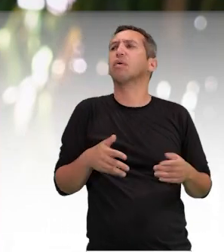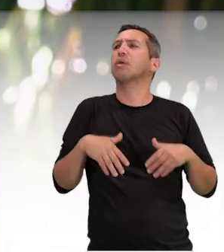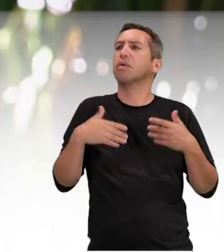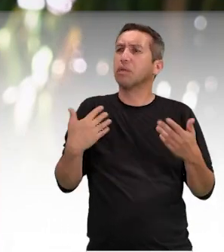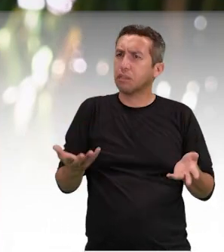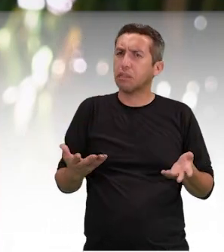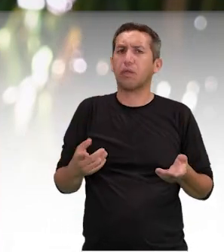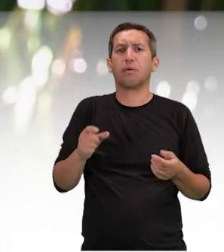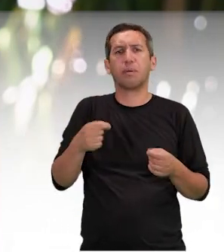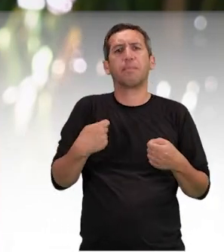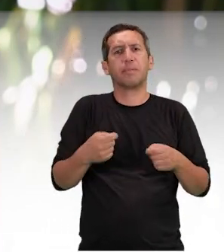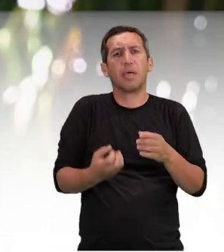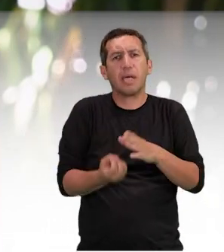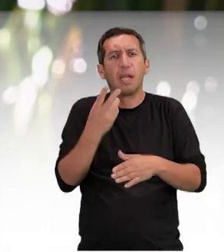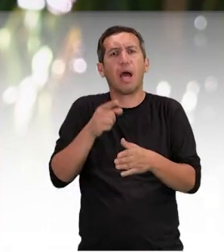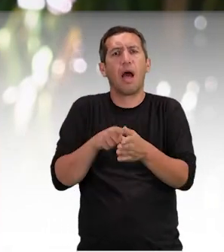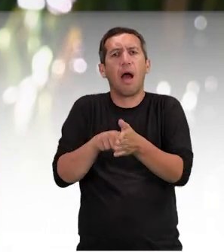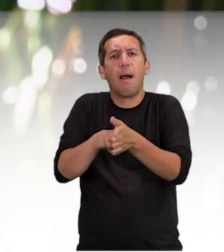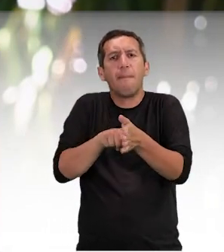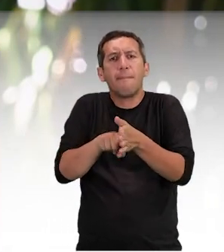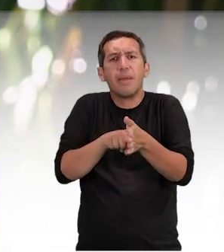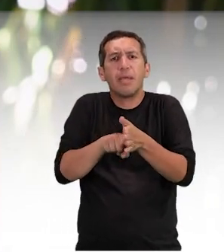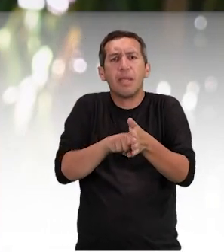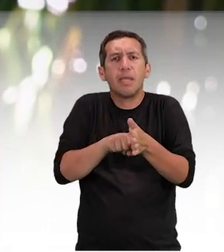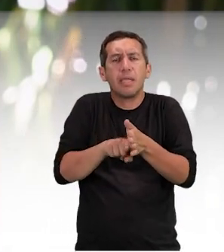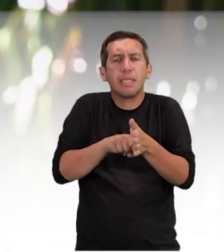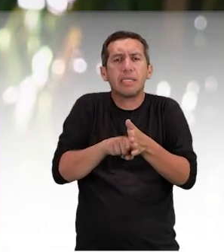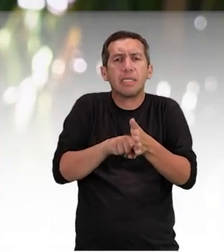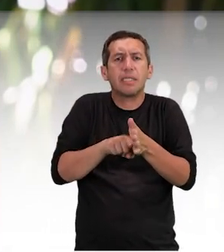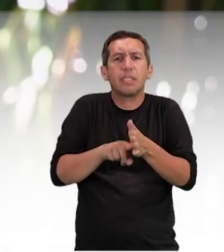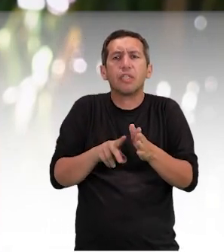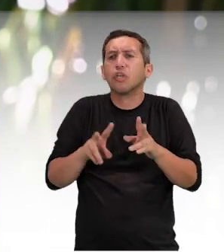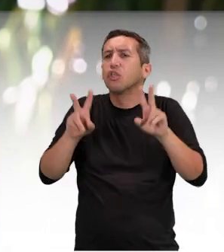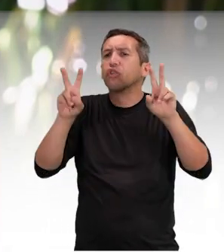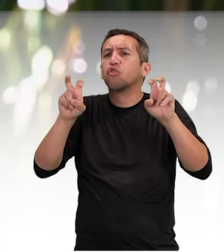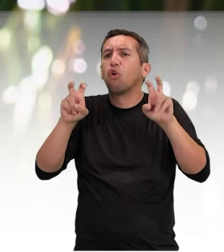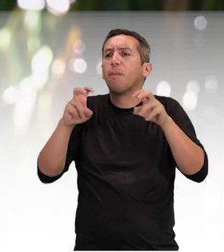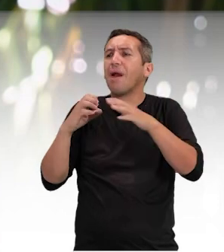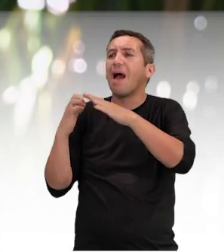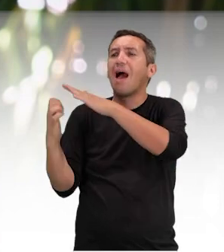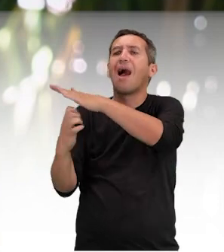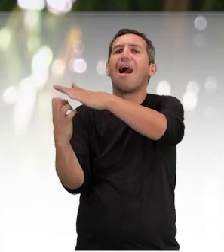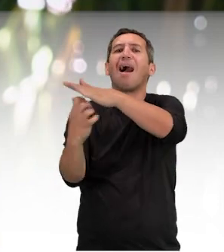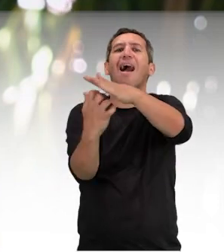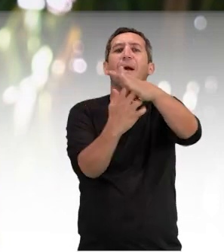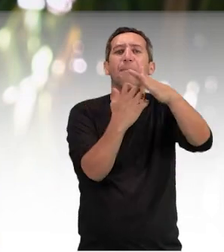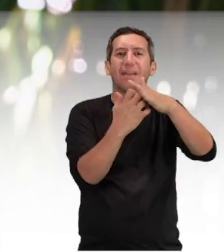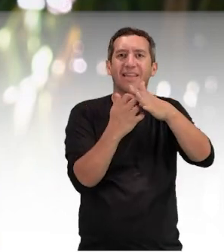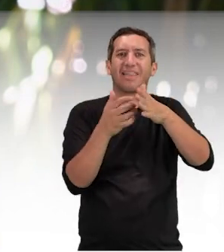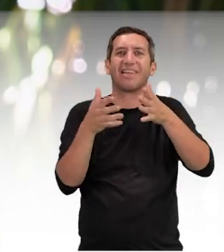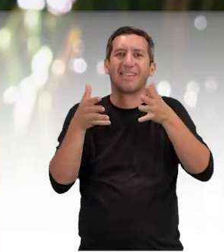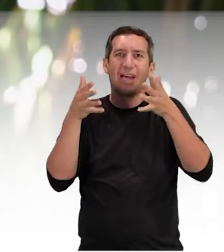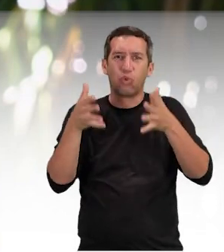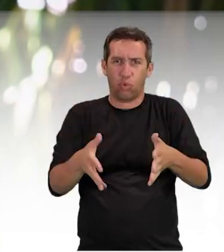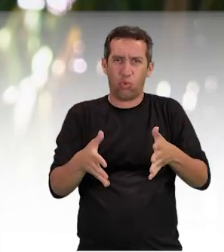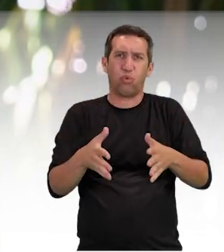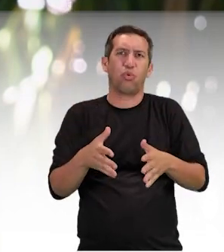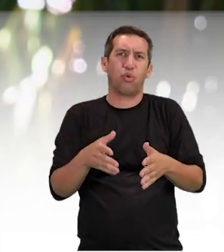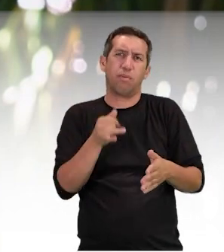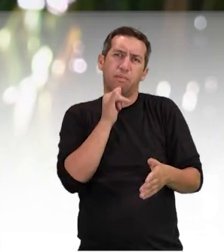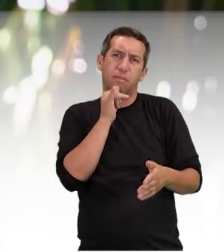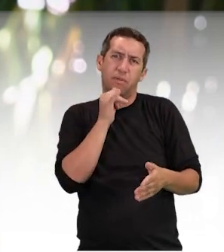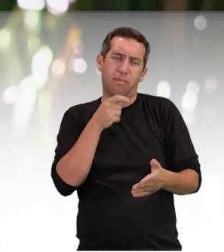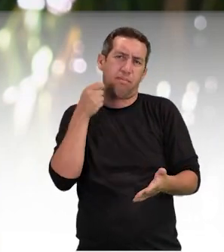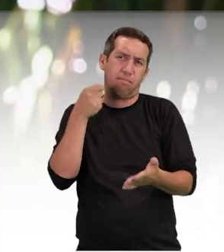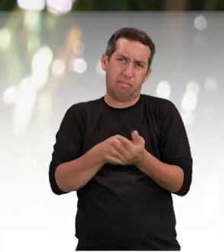custear linhas de pesquisa sobre outra atuação de outras empresas na ditadura militar. Uma dessas empresas